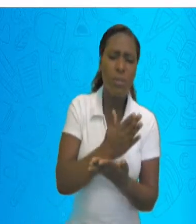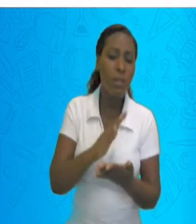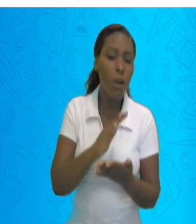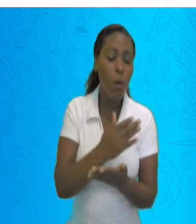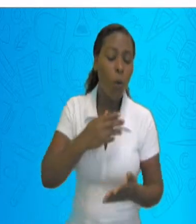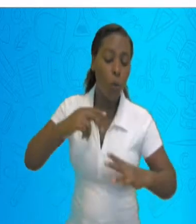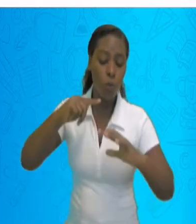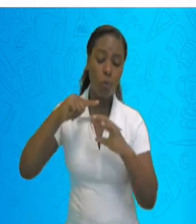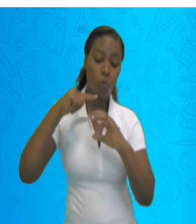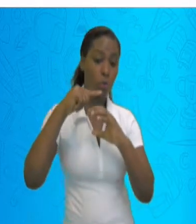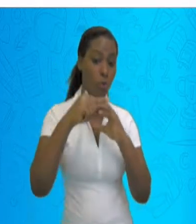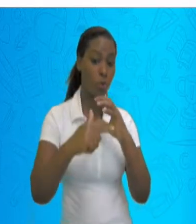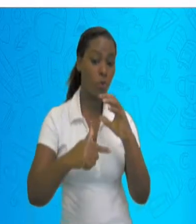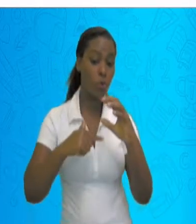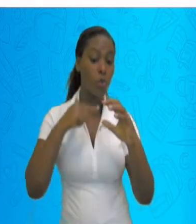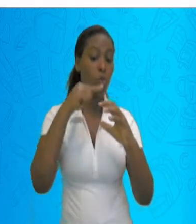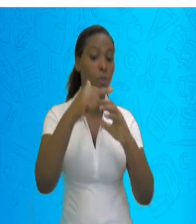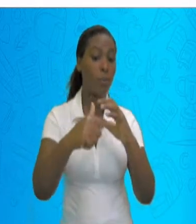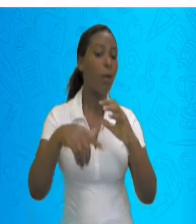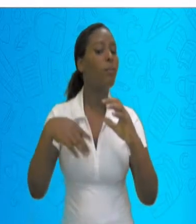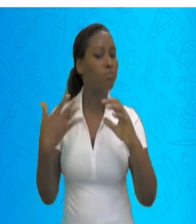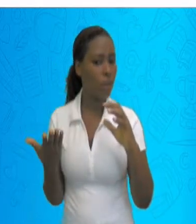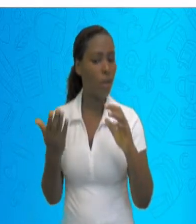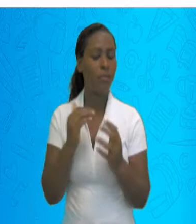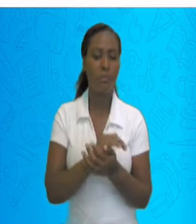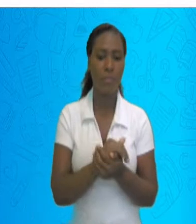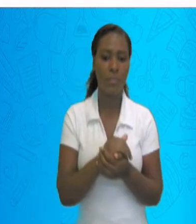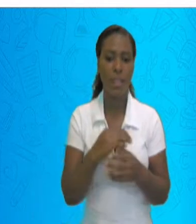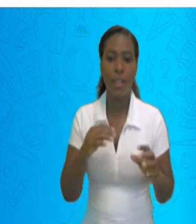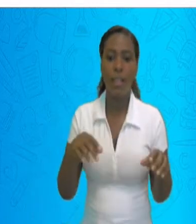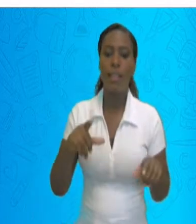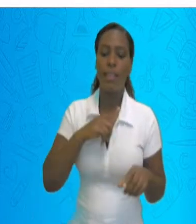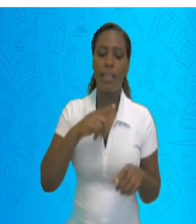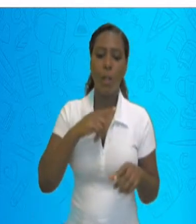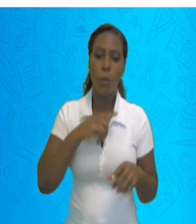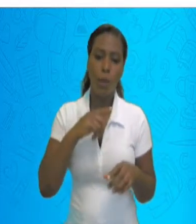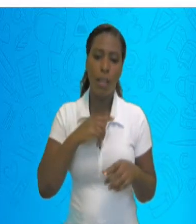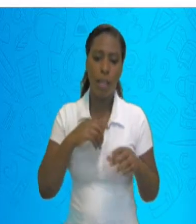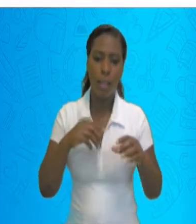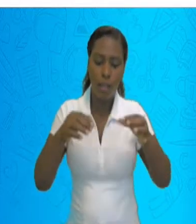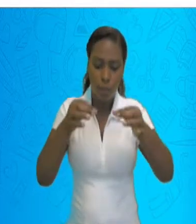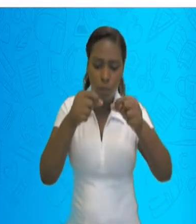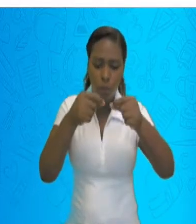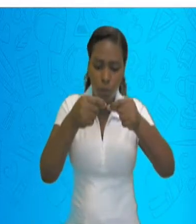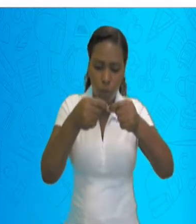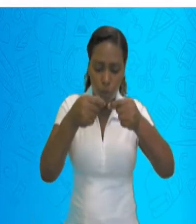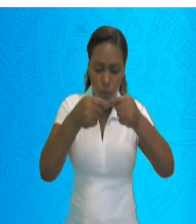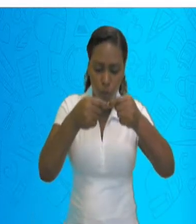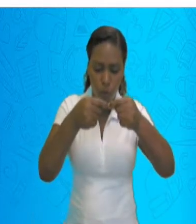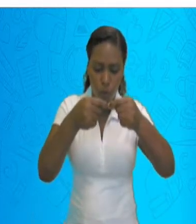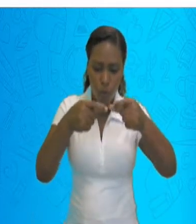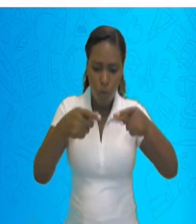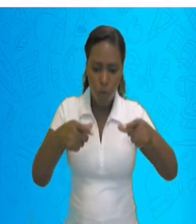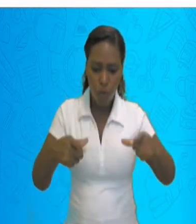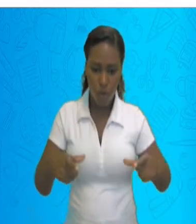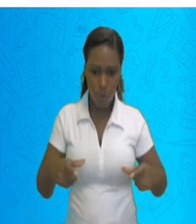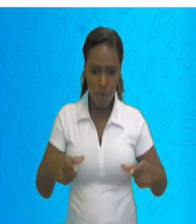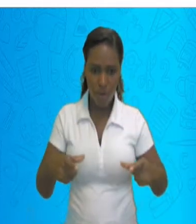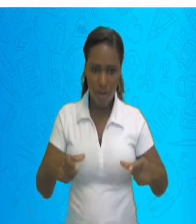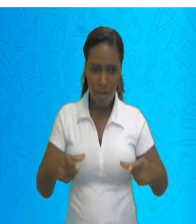conhecemos, vamos focar aqui no cone, né? A gente tem aqui, nessa figurinha aqui que está a cor